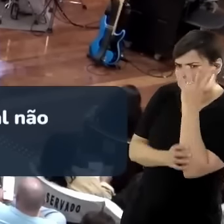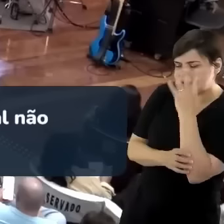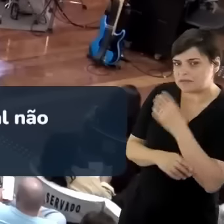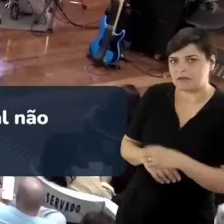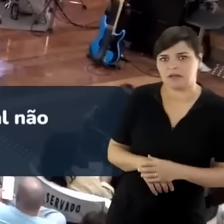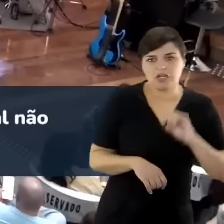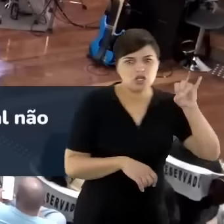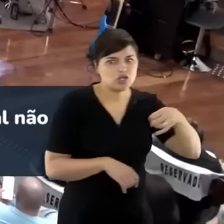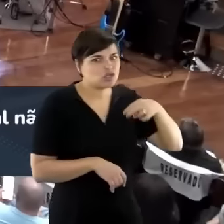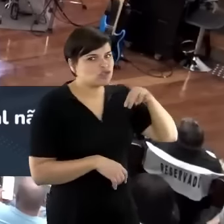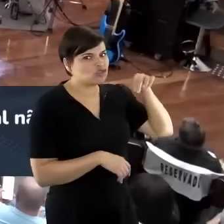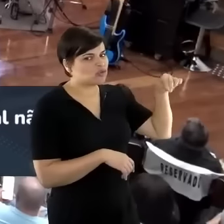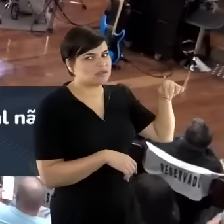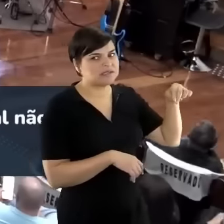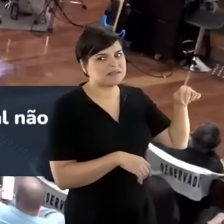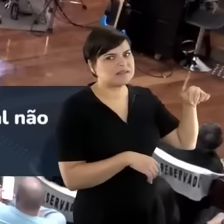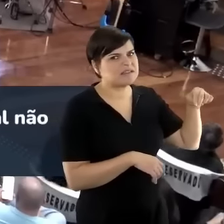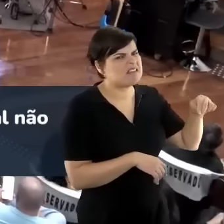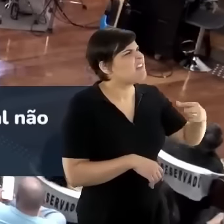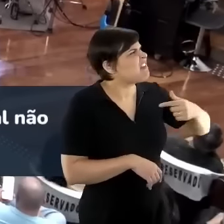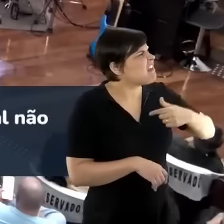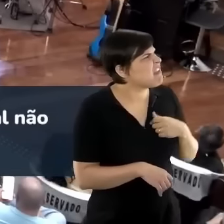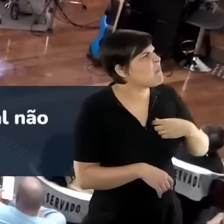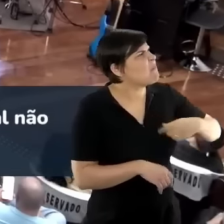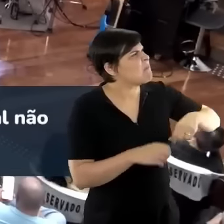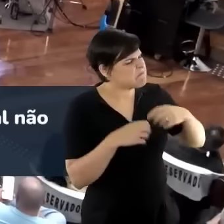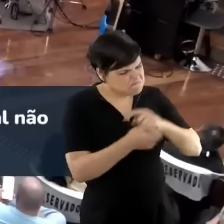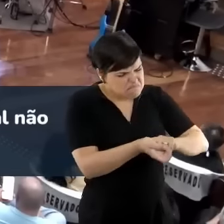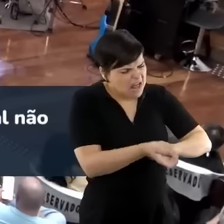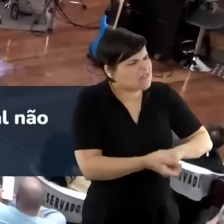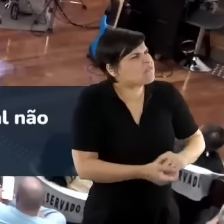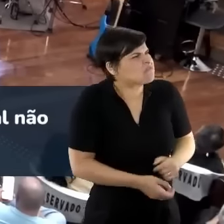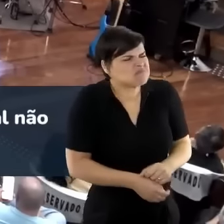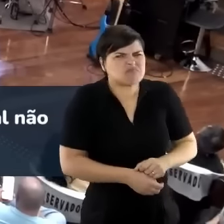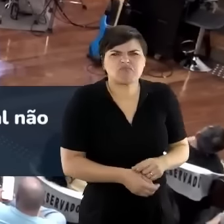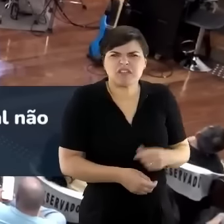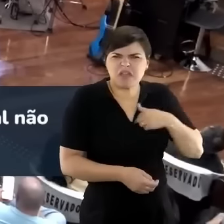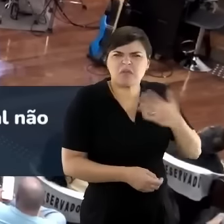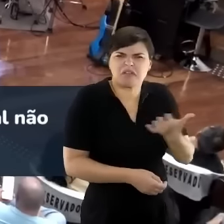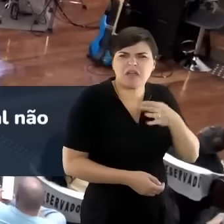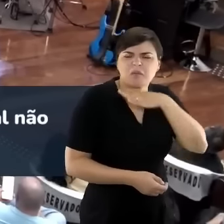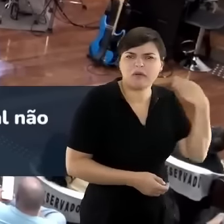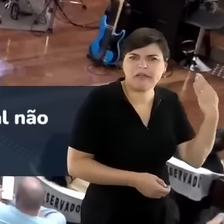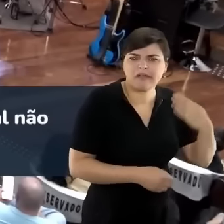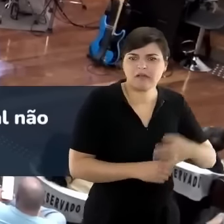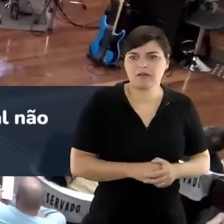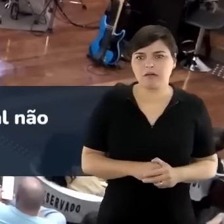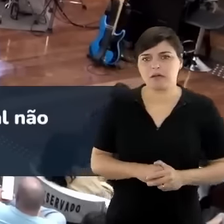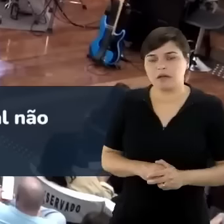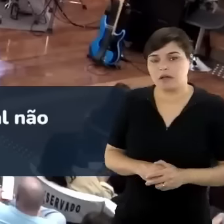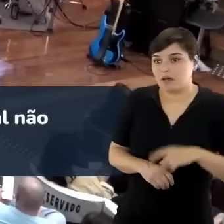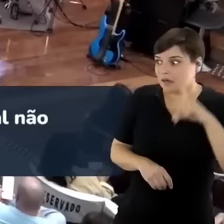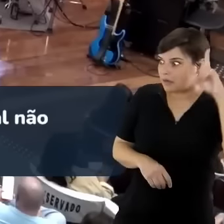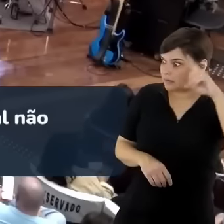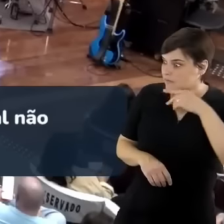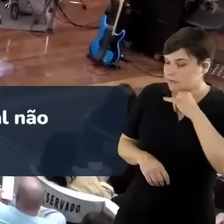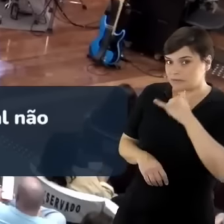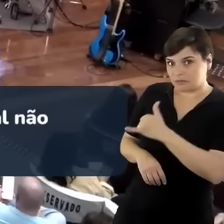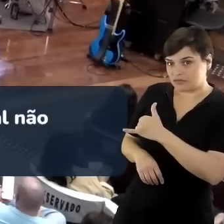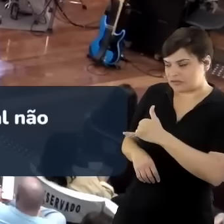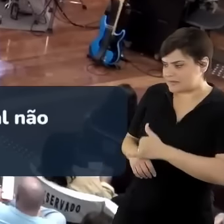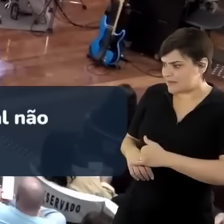morte tornou o senhor tens compaixão da planta que te não custou trabalho a qual não fizeste crescer